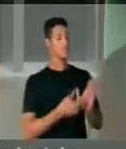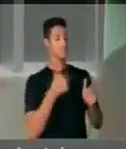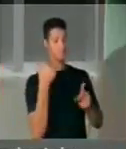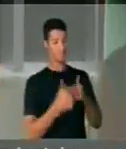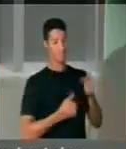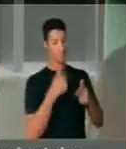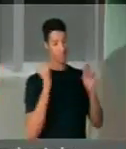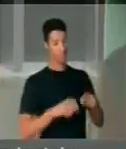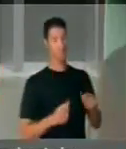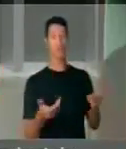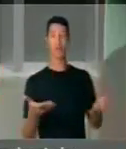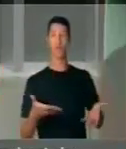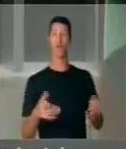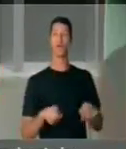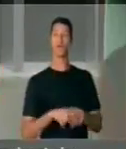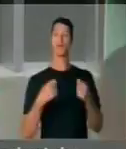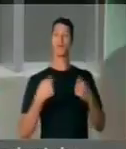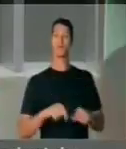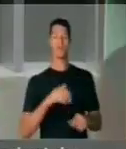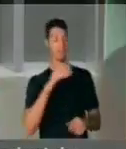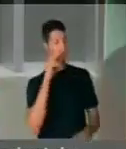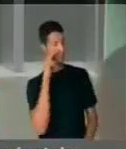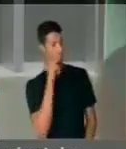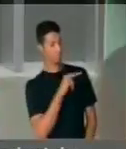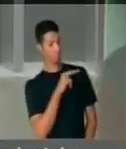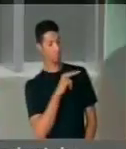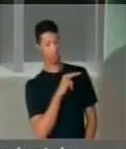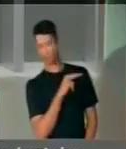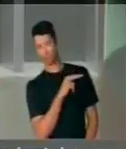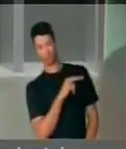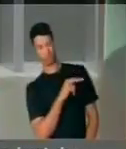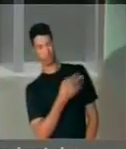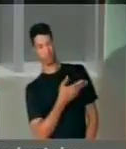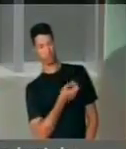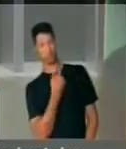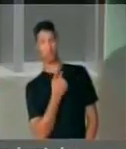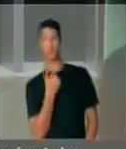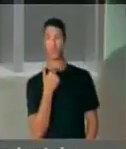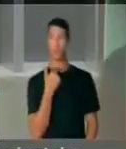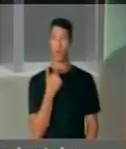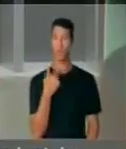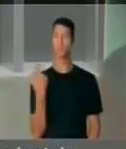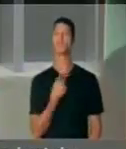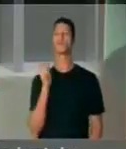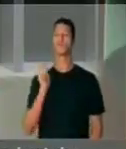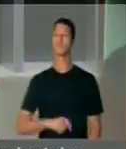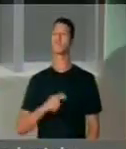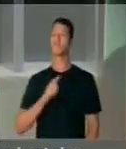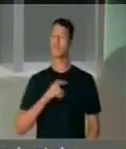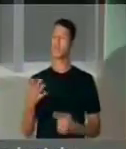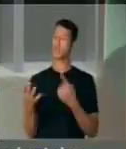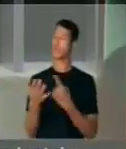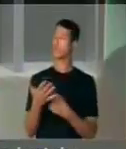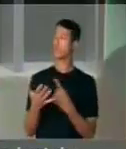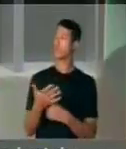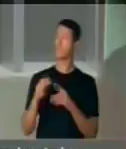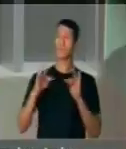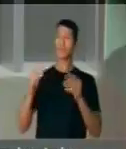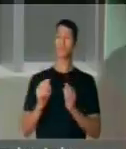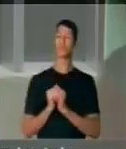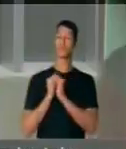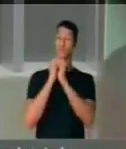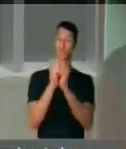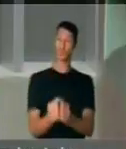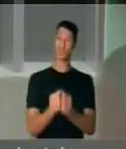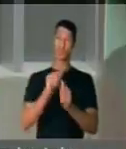é necessária. Hoje, eles estão nos olhando com a cara feia. Não pode. Nós temos que ter um compromisso aqui, todos